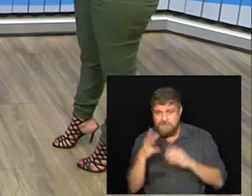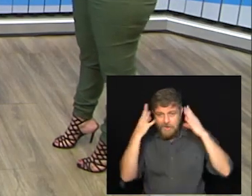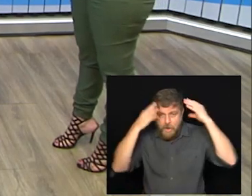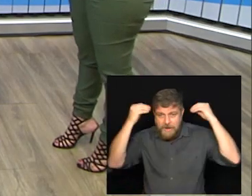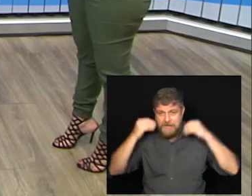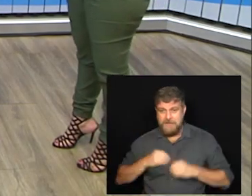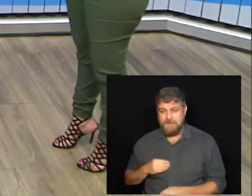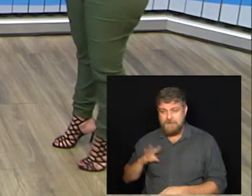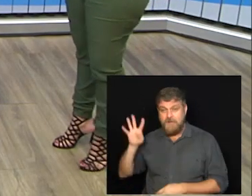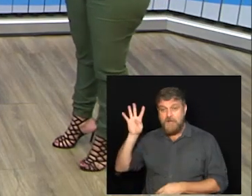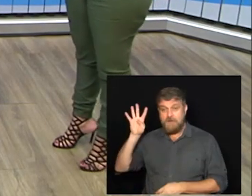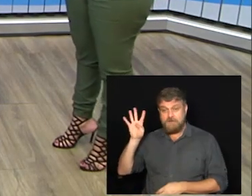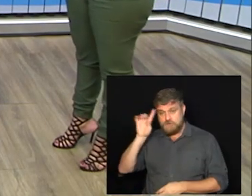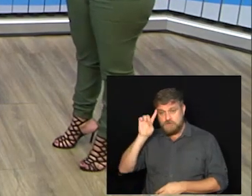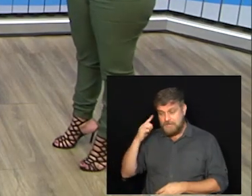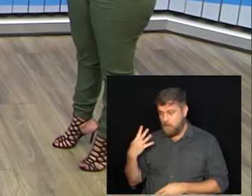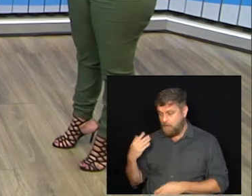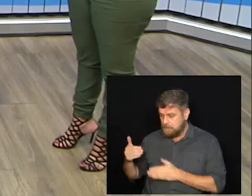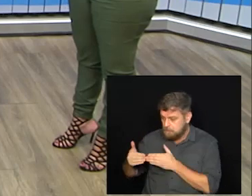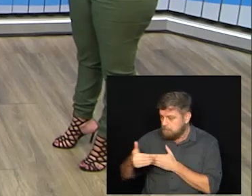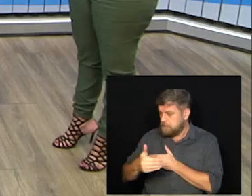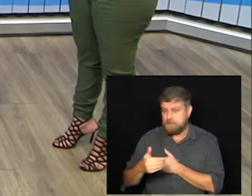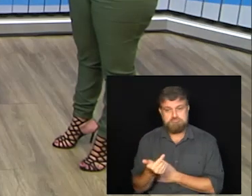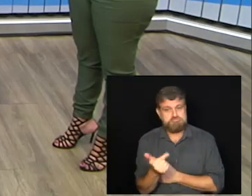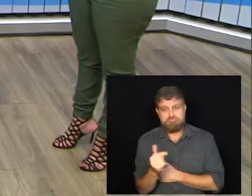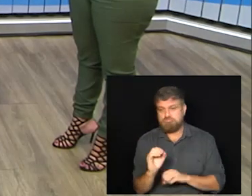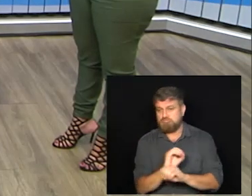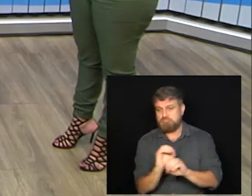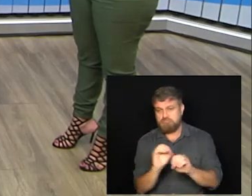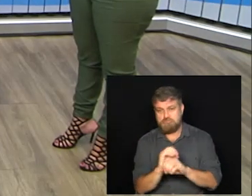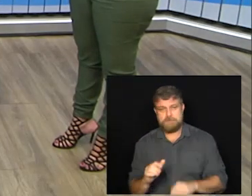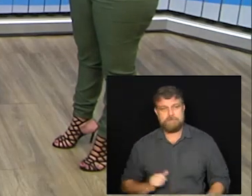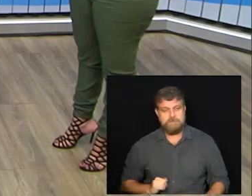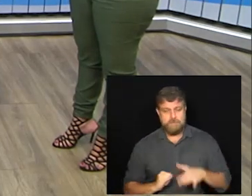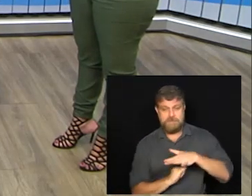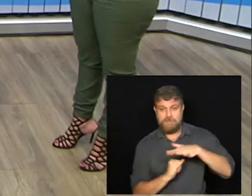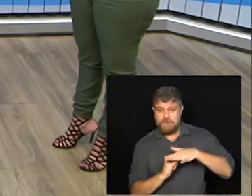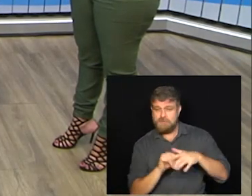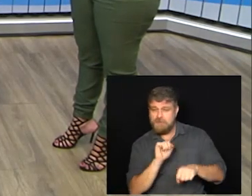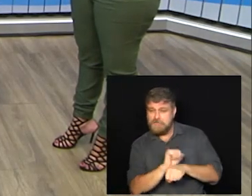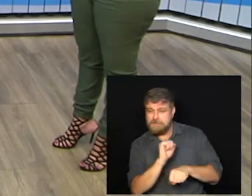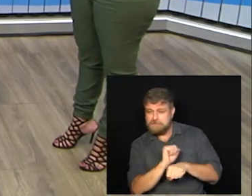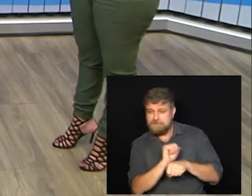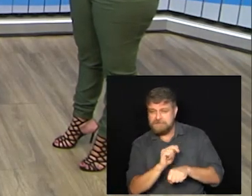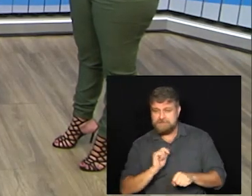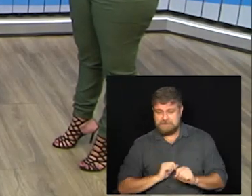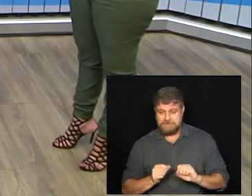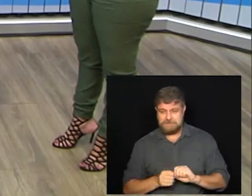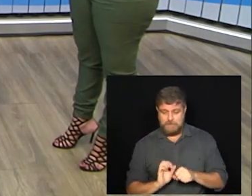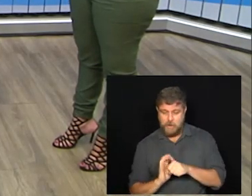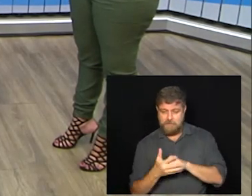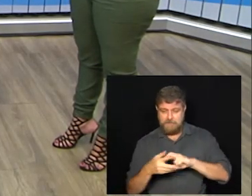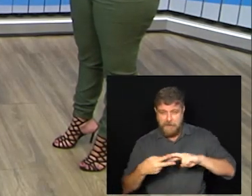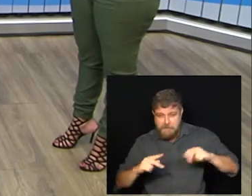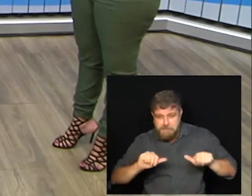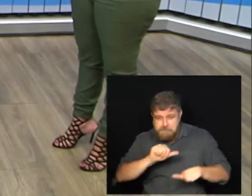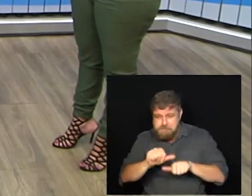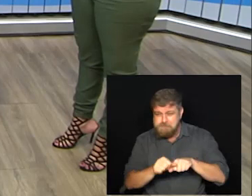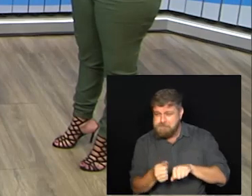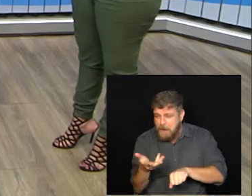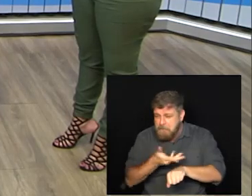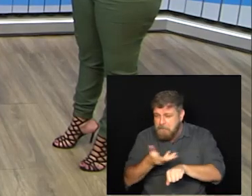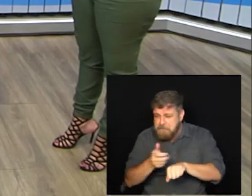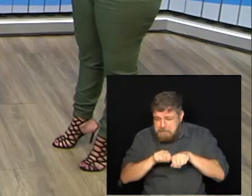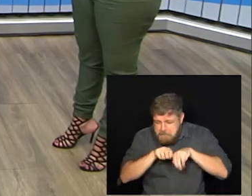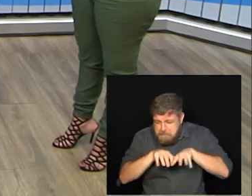4. Enquanto a gente aguarda o resultado dos institutos para saber se essa nova cepa, que é muito mais agressiva, ela